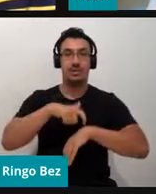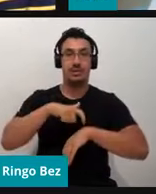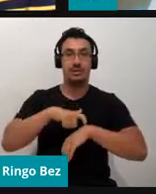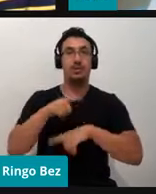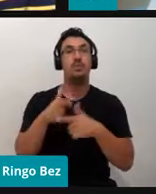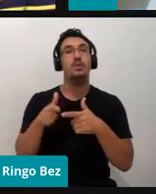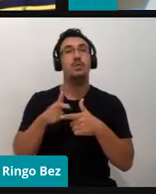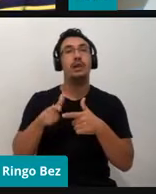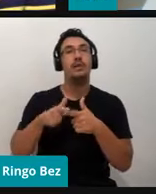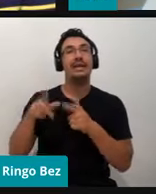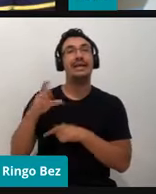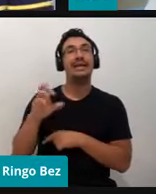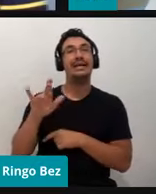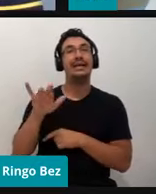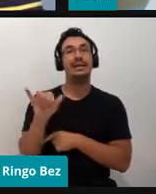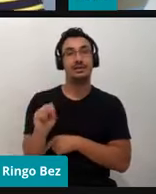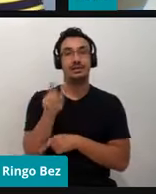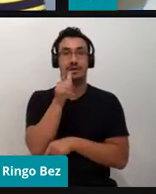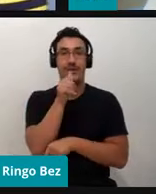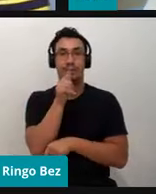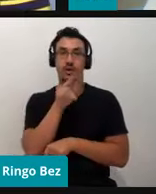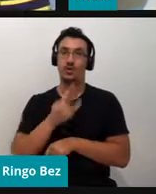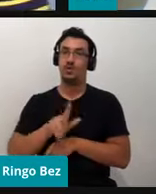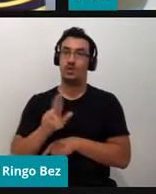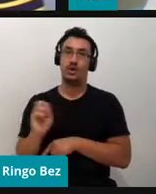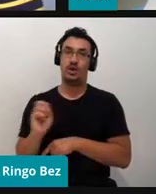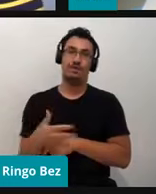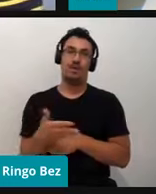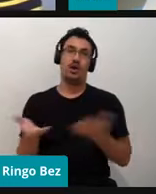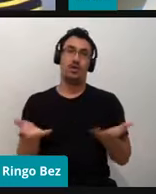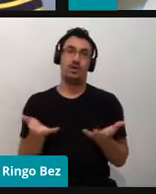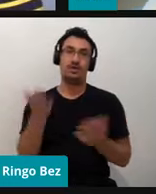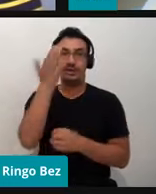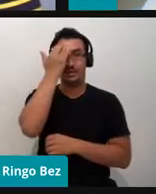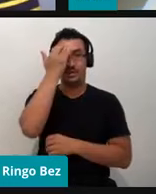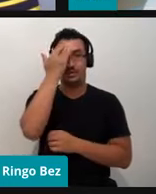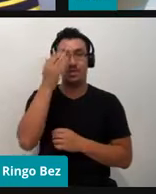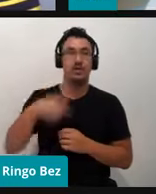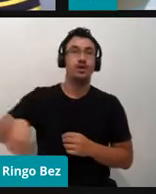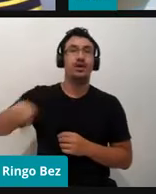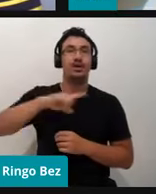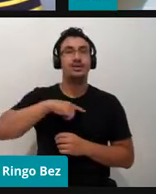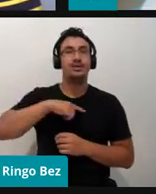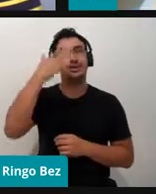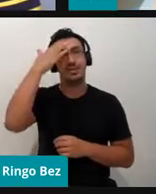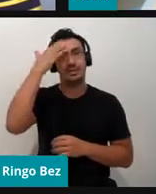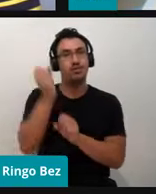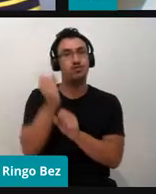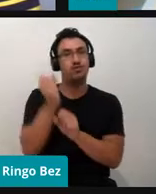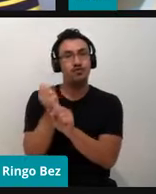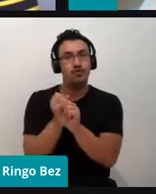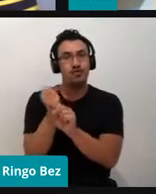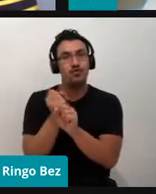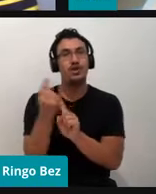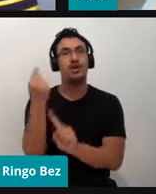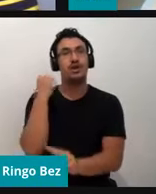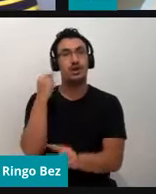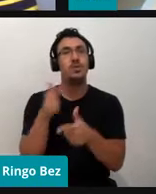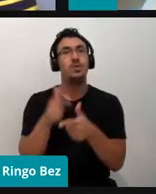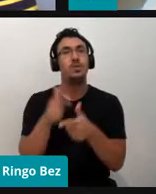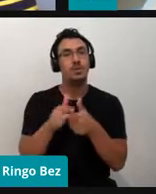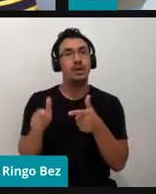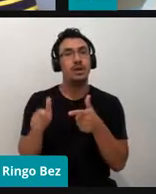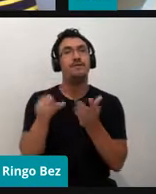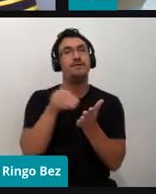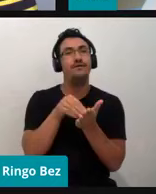também não é uma novidade, né? Muitos anos nós vemos previsões sobre escassez de água, etc.